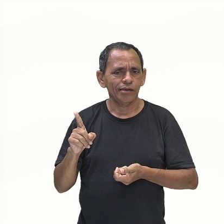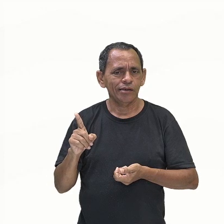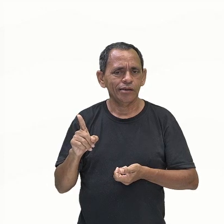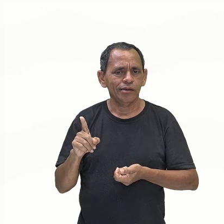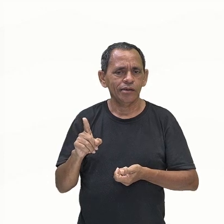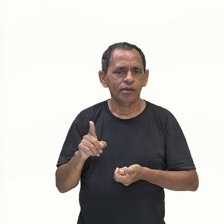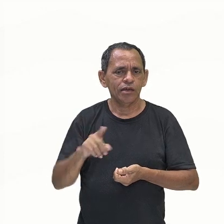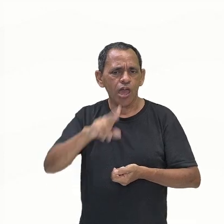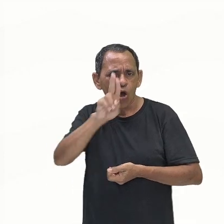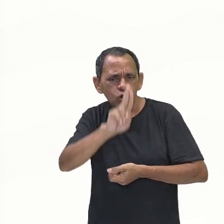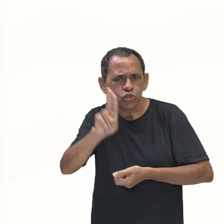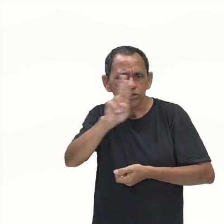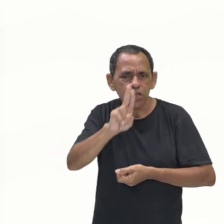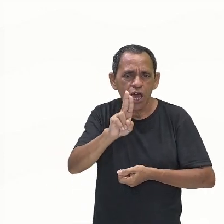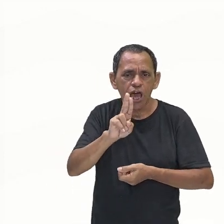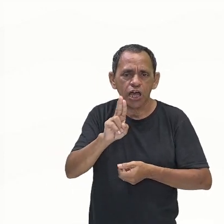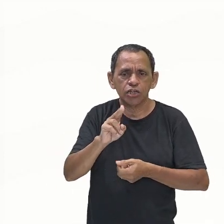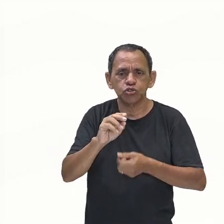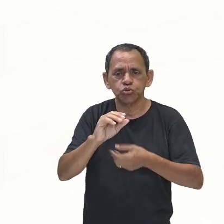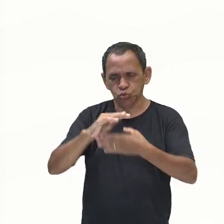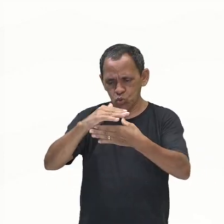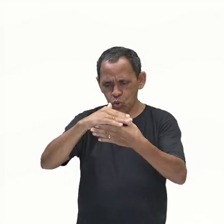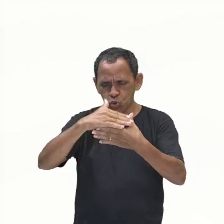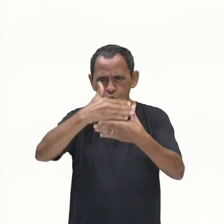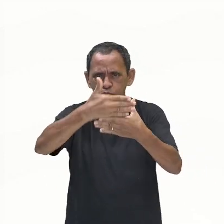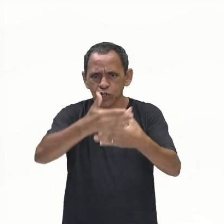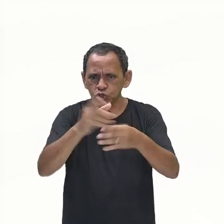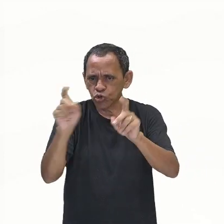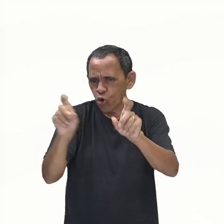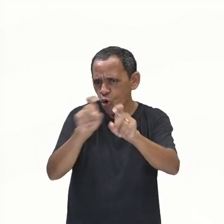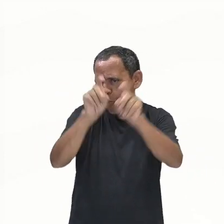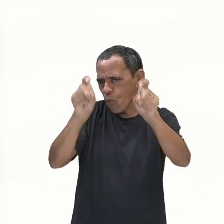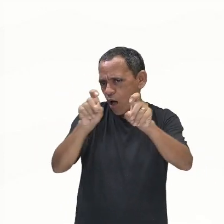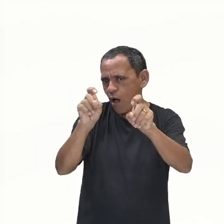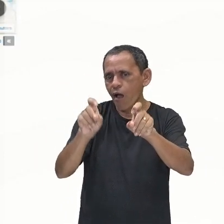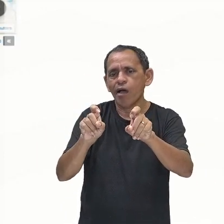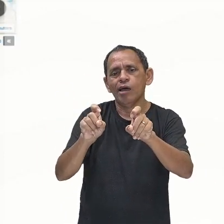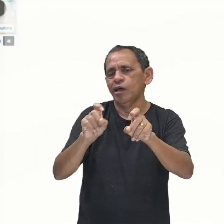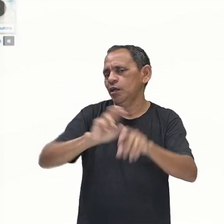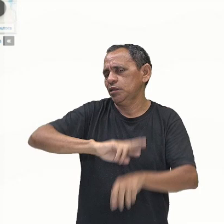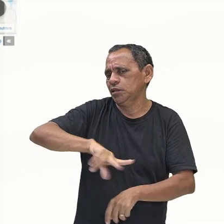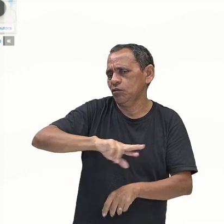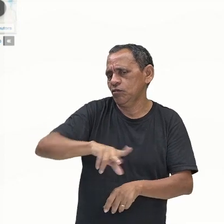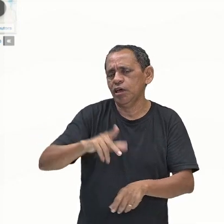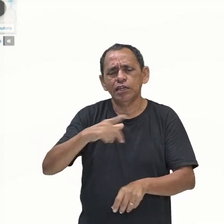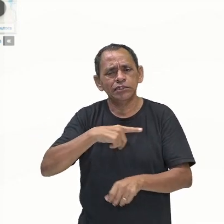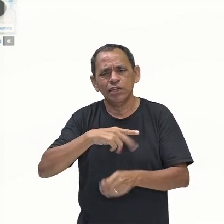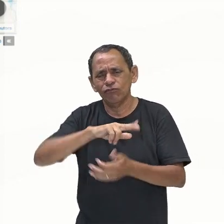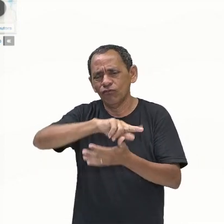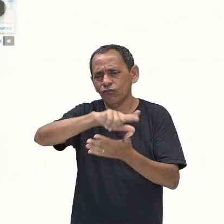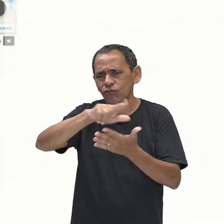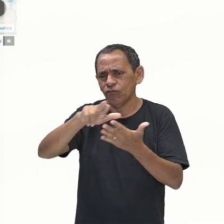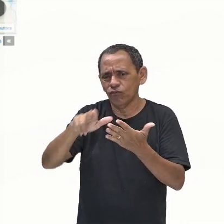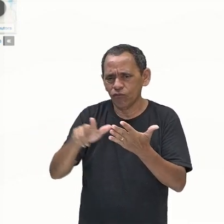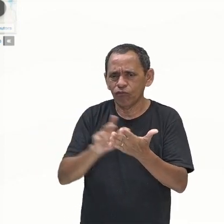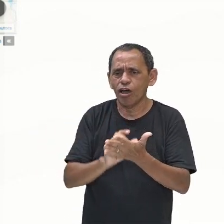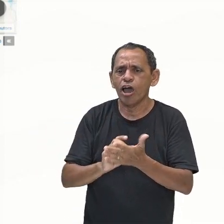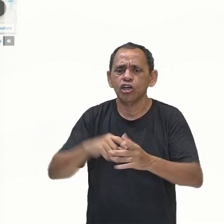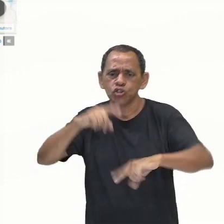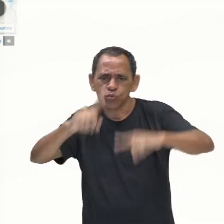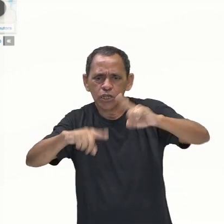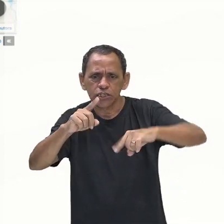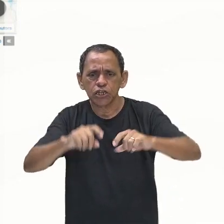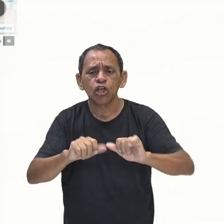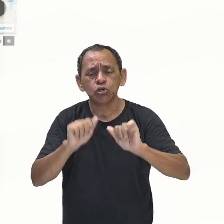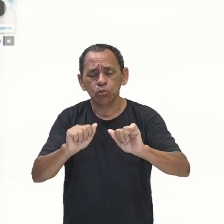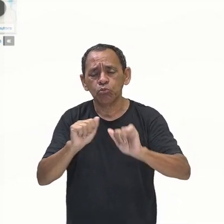seu computador, né? É como a gente vai ver na próxima cartela aqui, nós temos o famoso